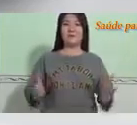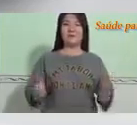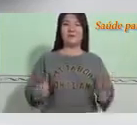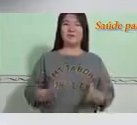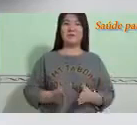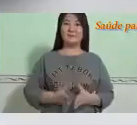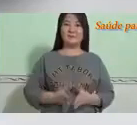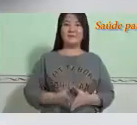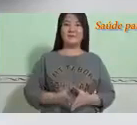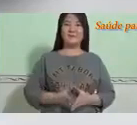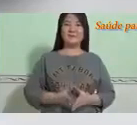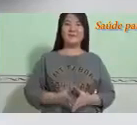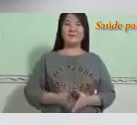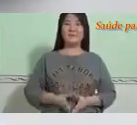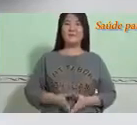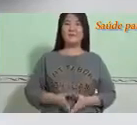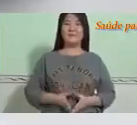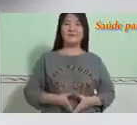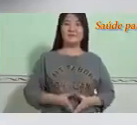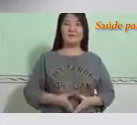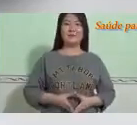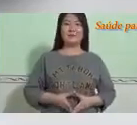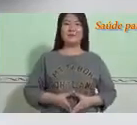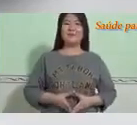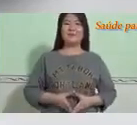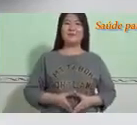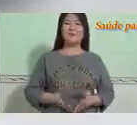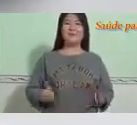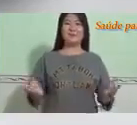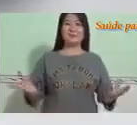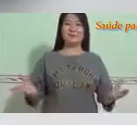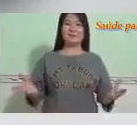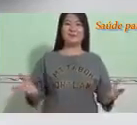Laboratório Nacional de Luz e Sincrotrone, através de